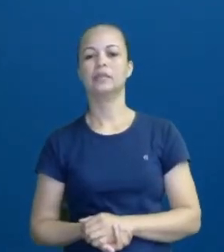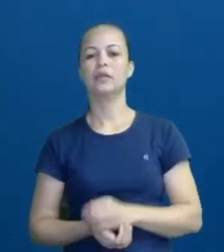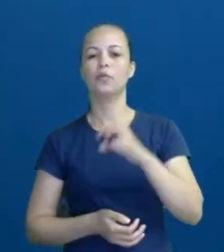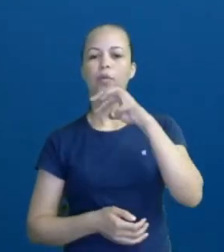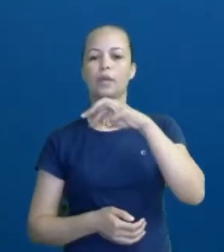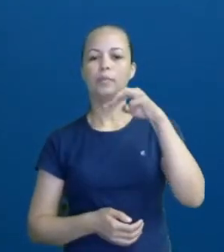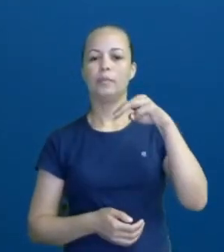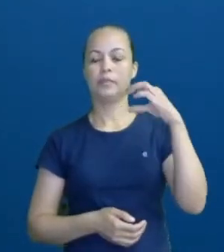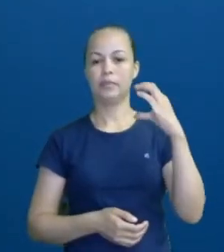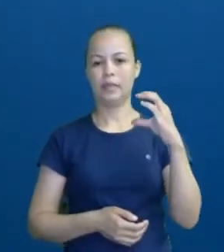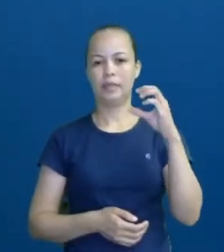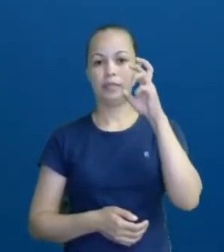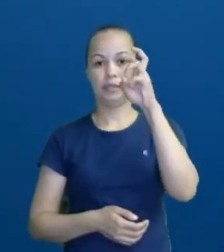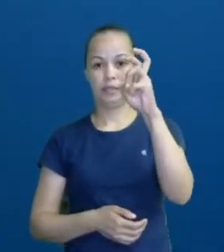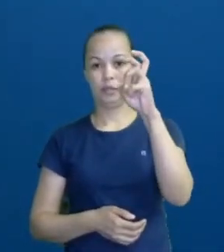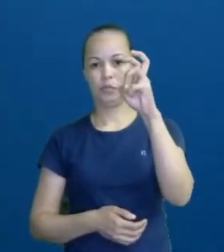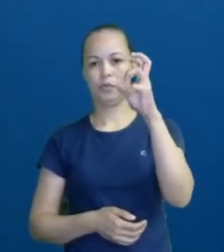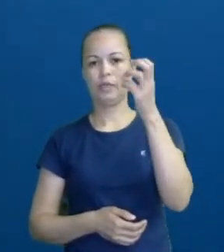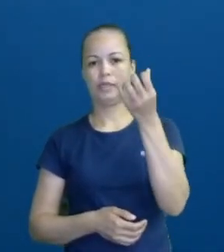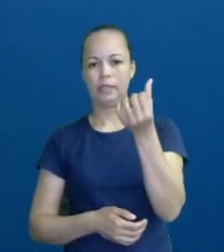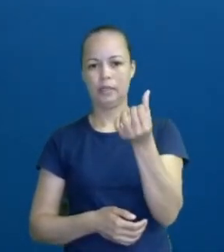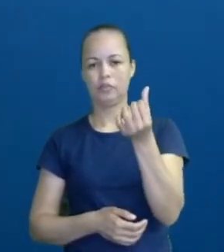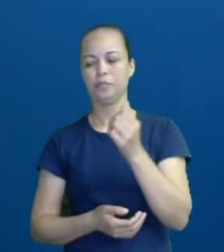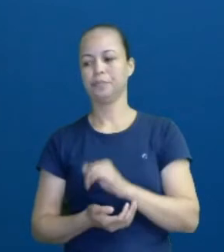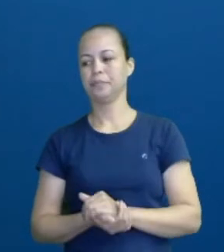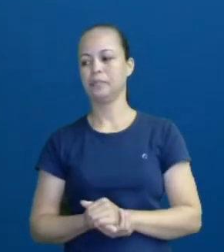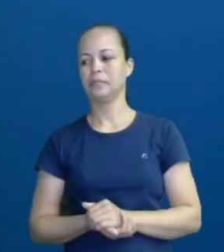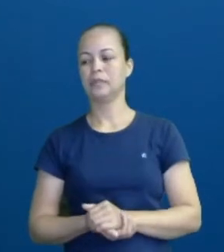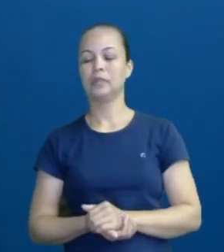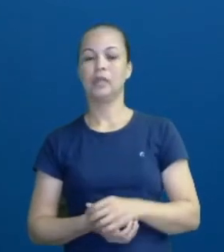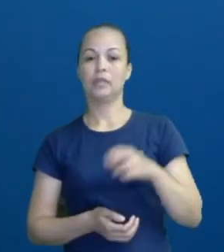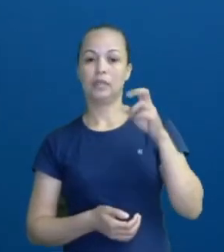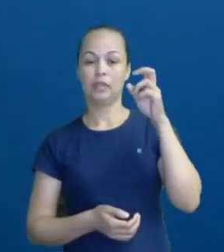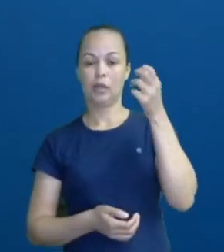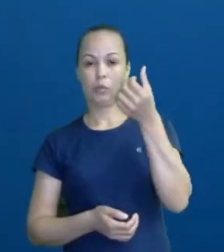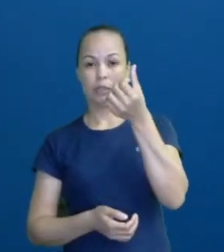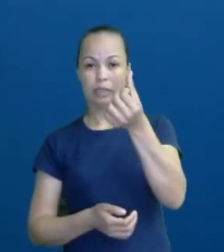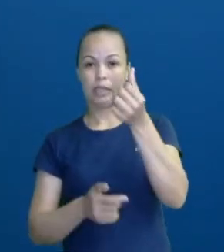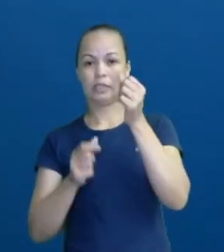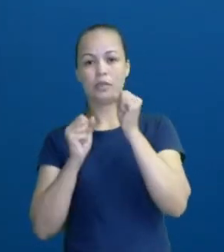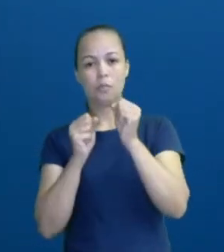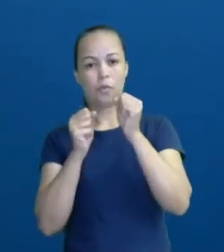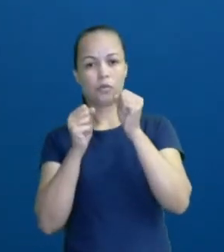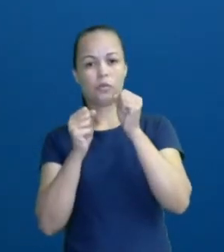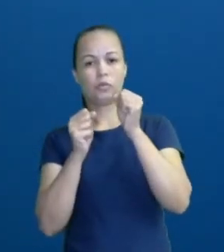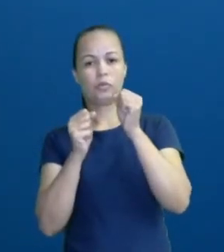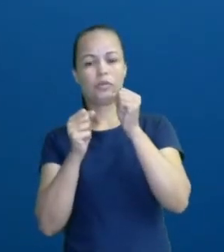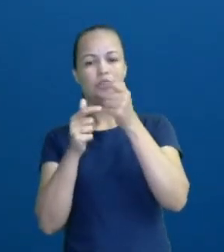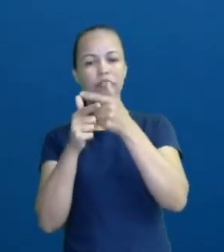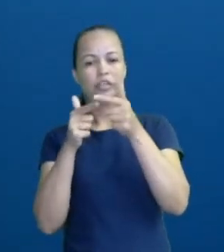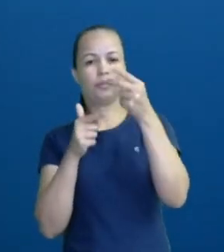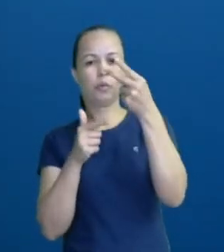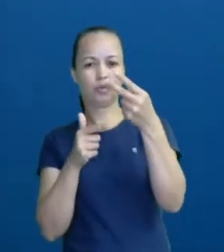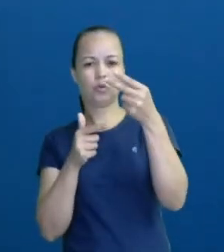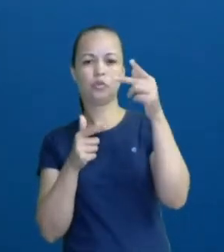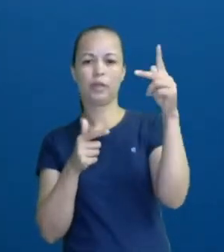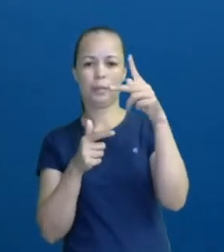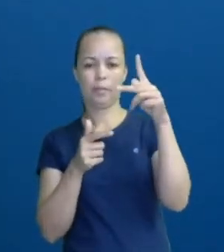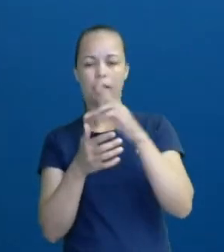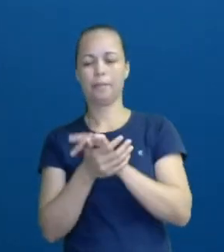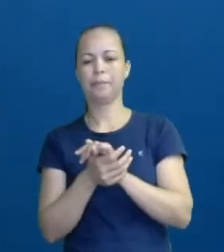de 5 e 6. 6 é número par, então eu posso dividir por 2. 6 dividido por